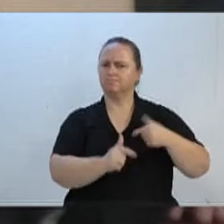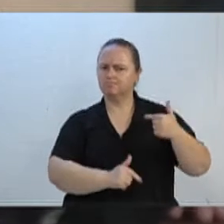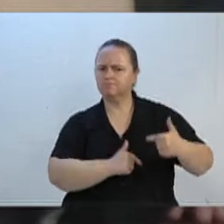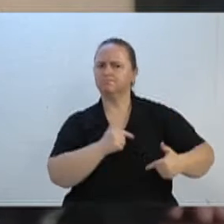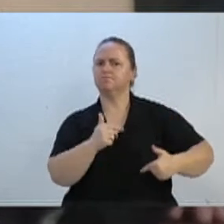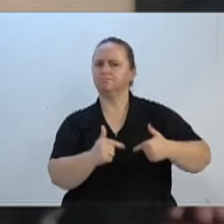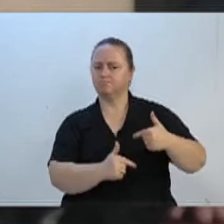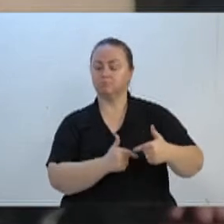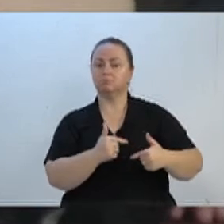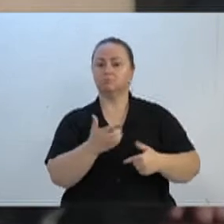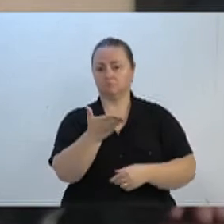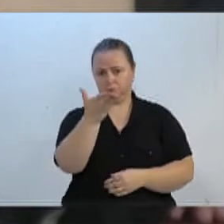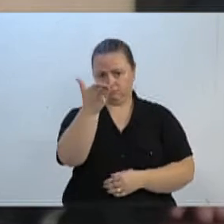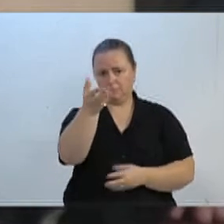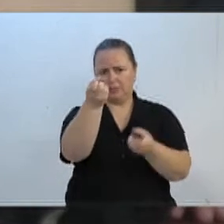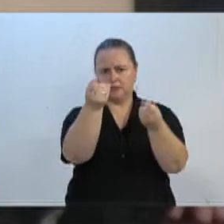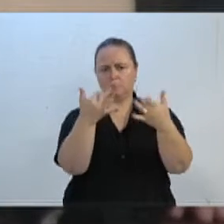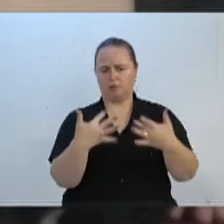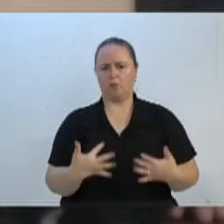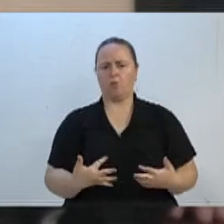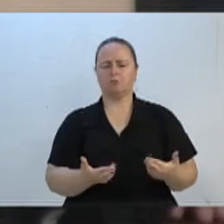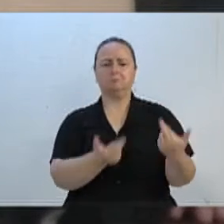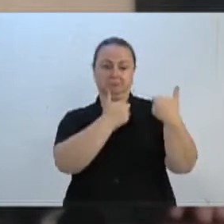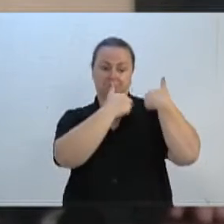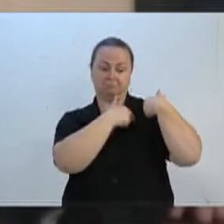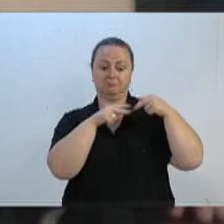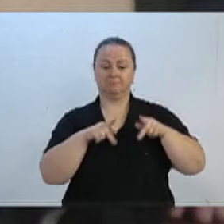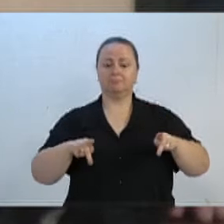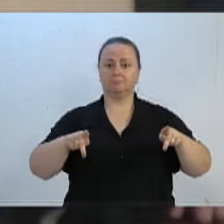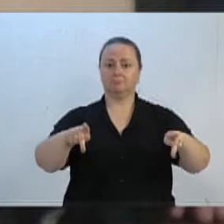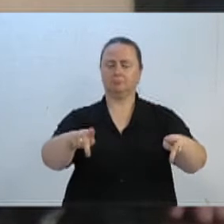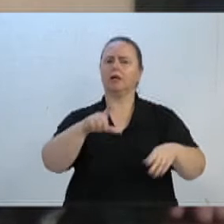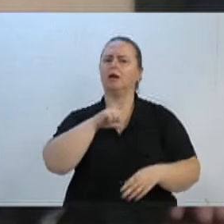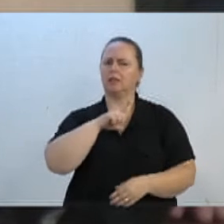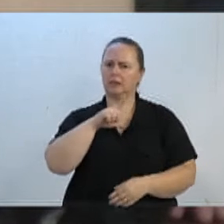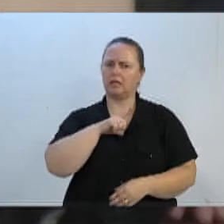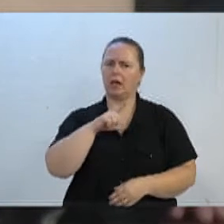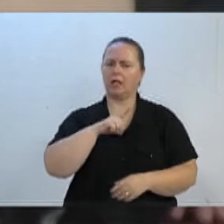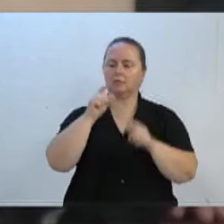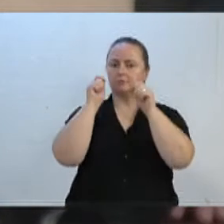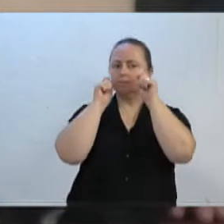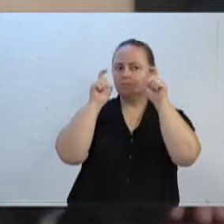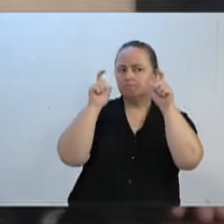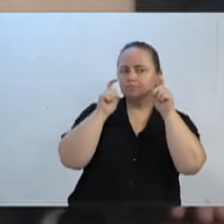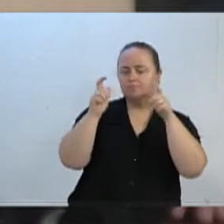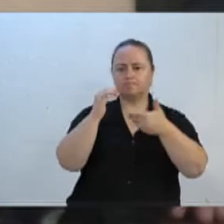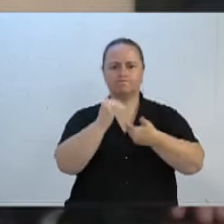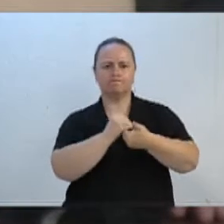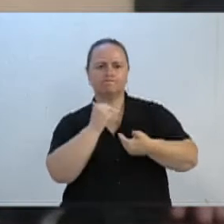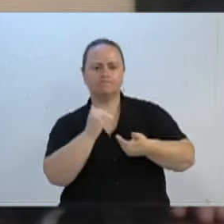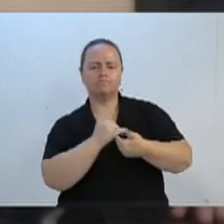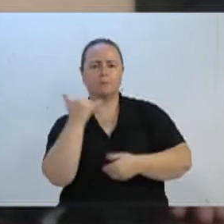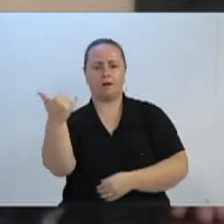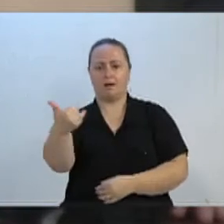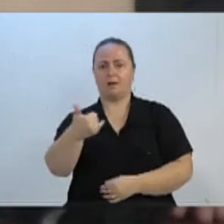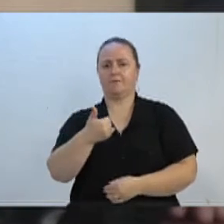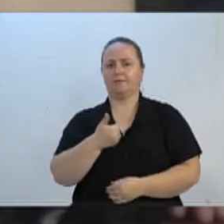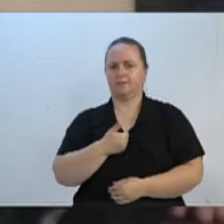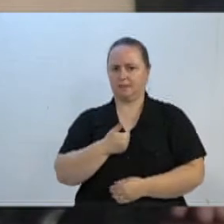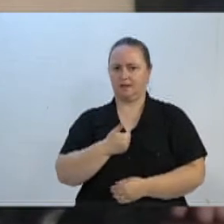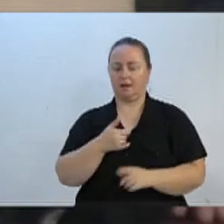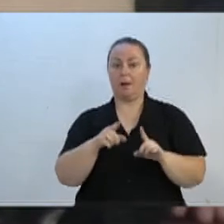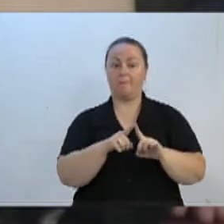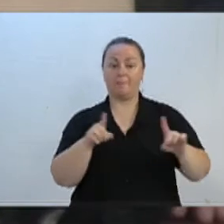Procuradoria tem a responsabilidade de alertar, informar e passar a real situação. Agora,